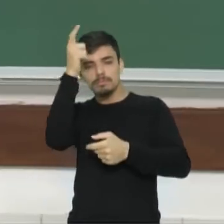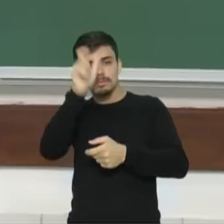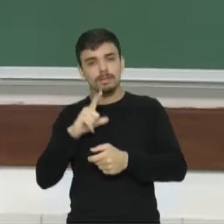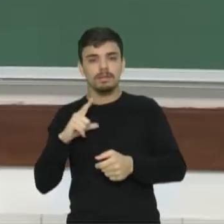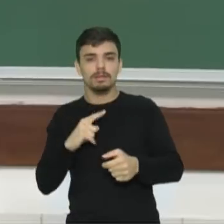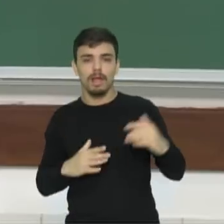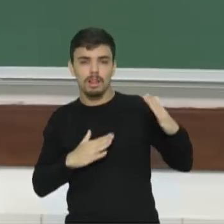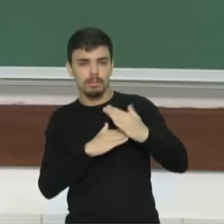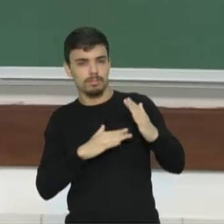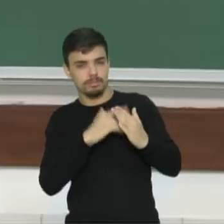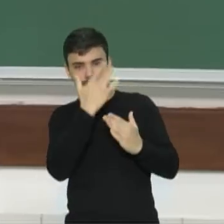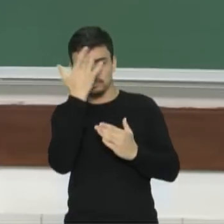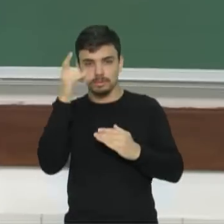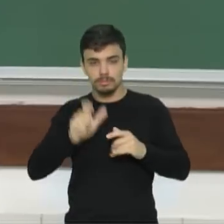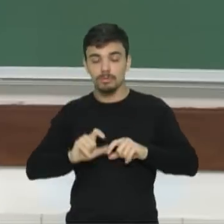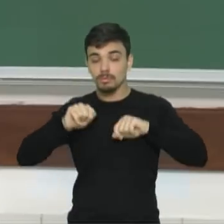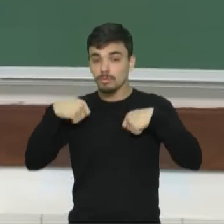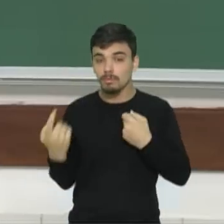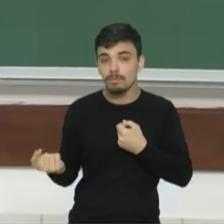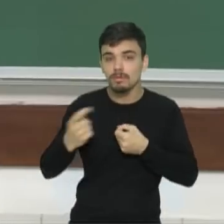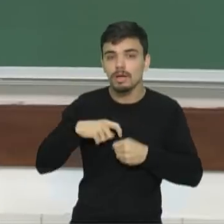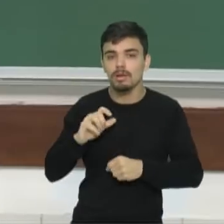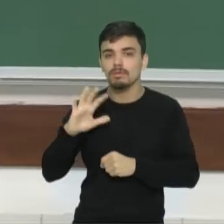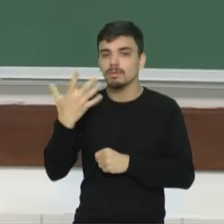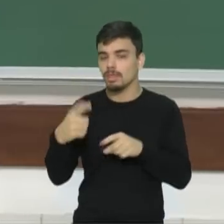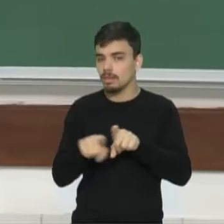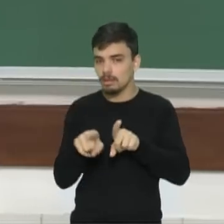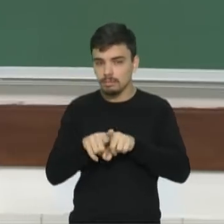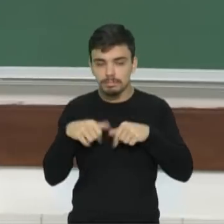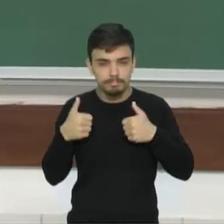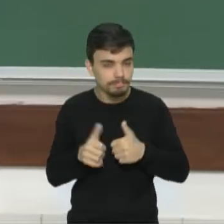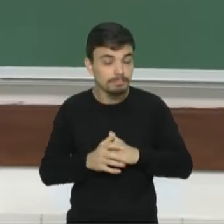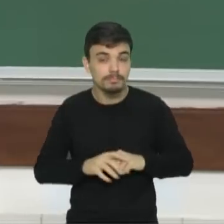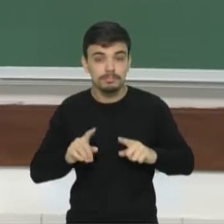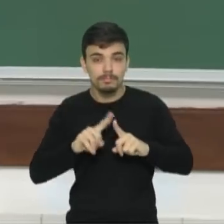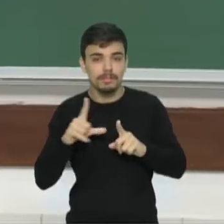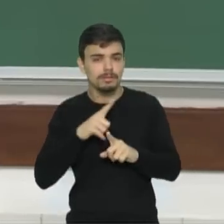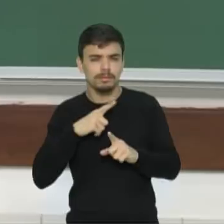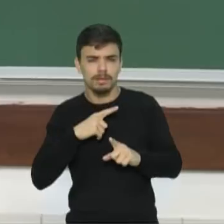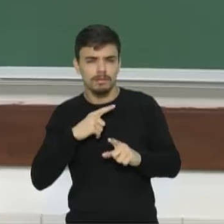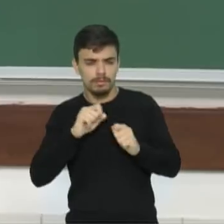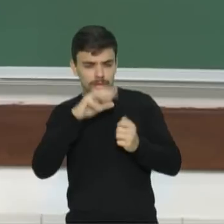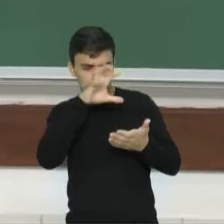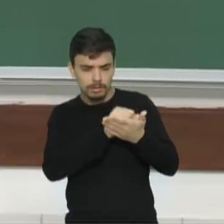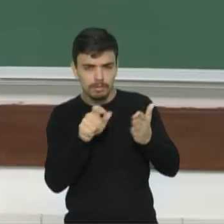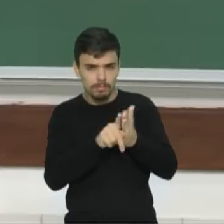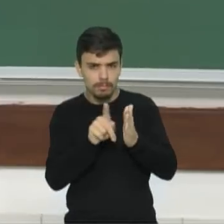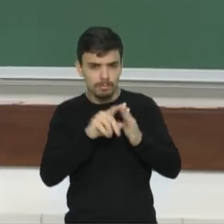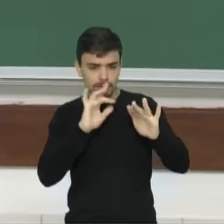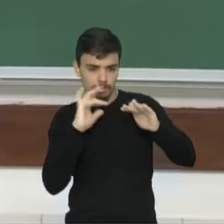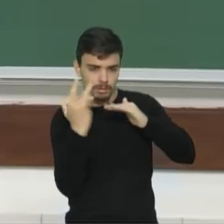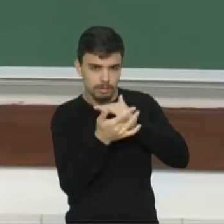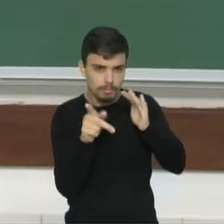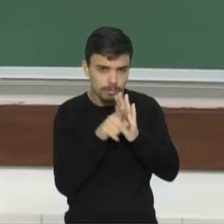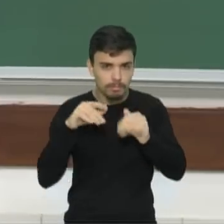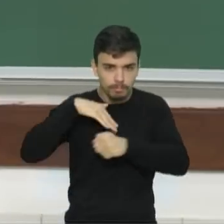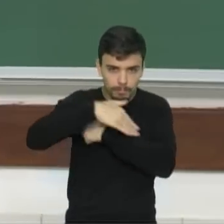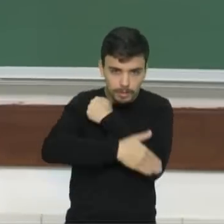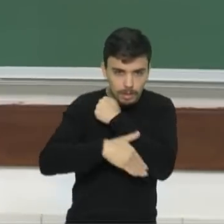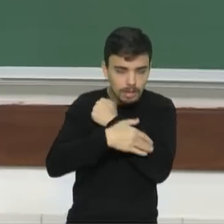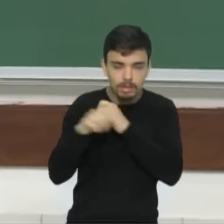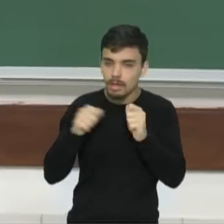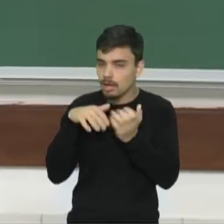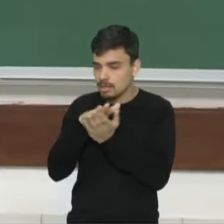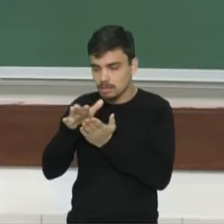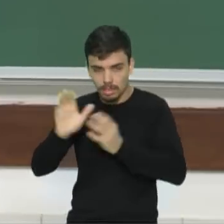de pessoas, quando ele voltar a acontecer, provavelmente. E o pessoal fazia inscrição pela rede social do parque. Bem simples, não tem